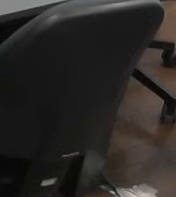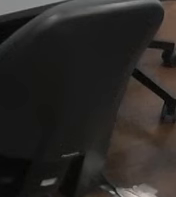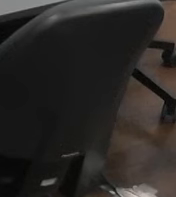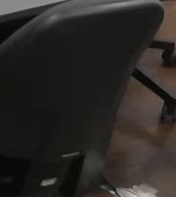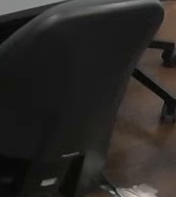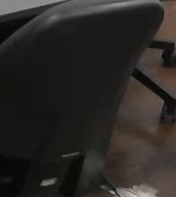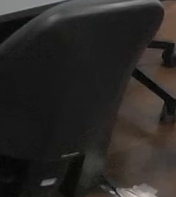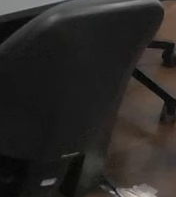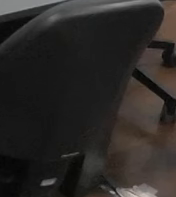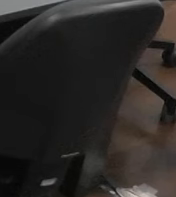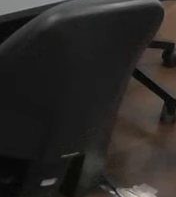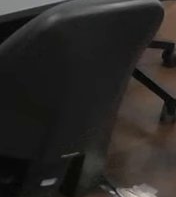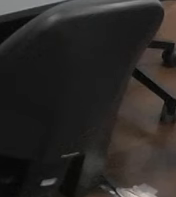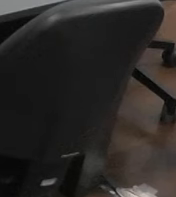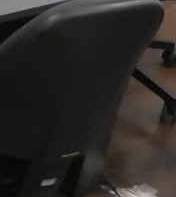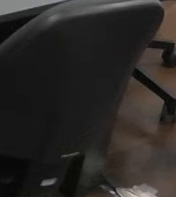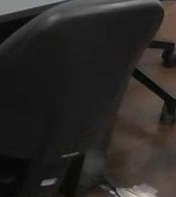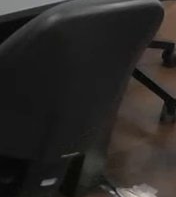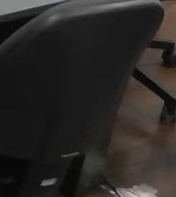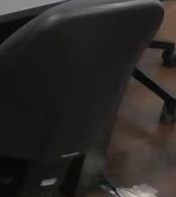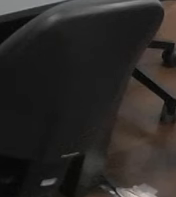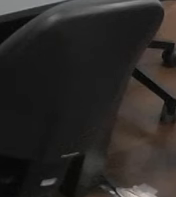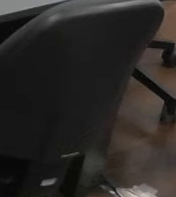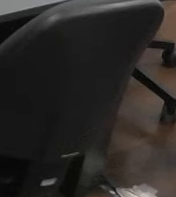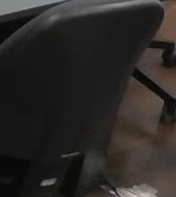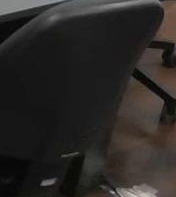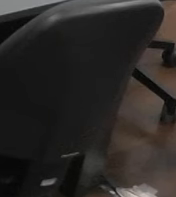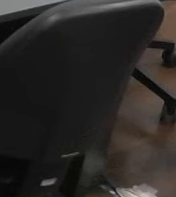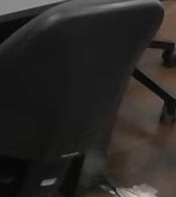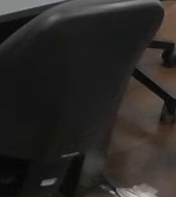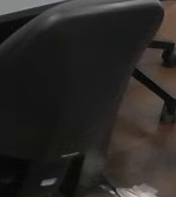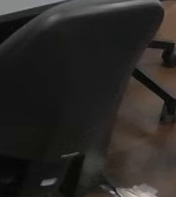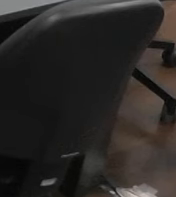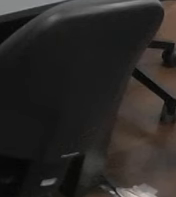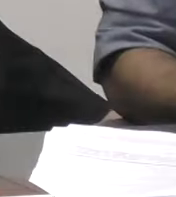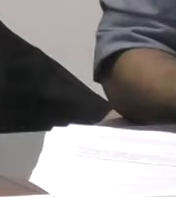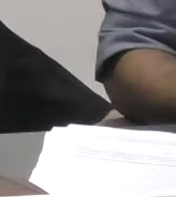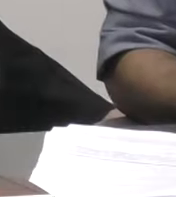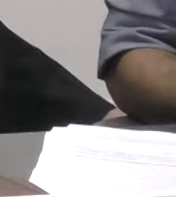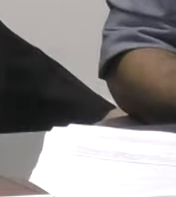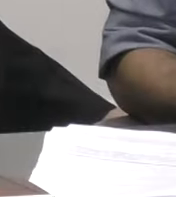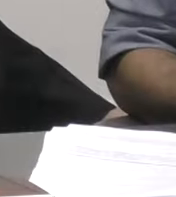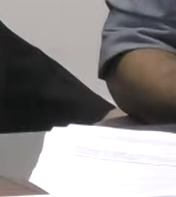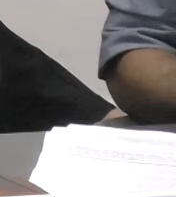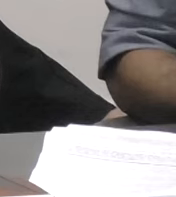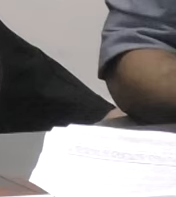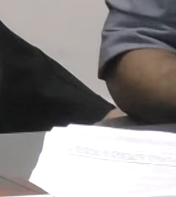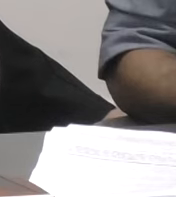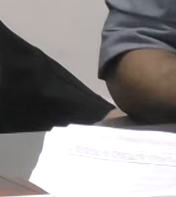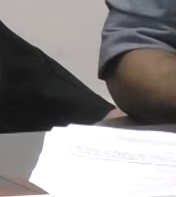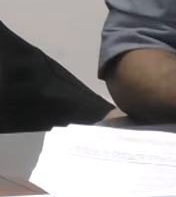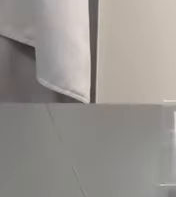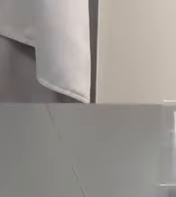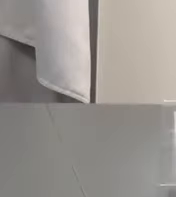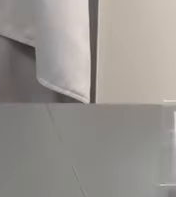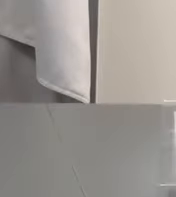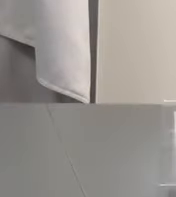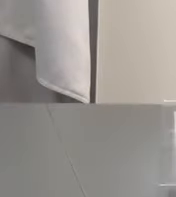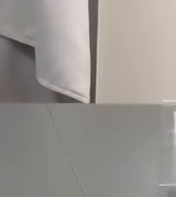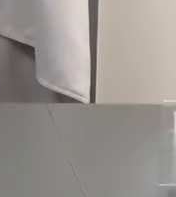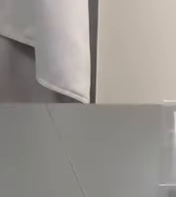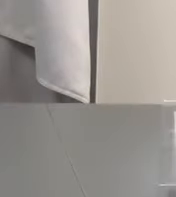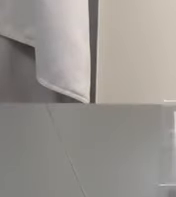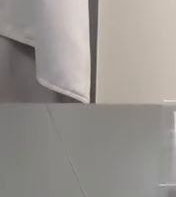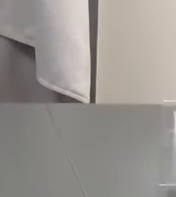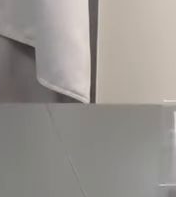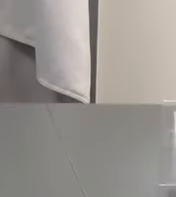Acho que não havia prejuízo, mas não. Acho que não prejudica nada a catar um. O que vocês acham? Tem alguém na assessoria do deputado Fred aí